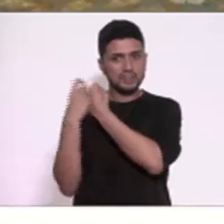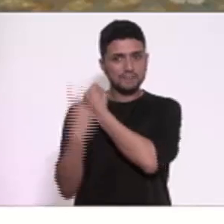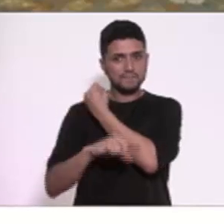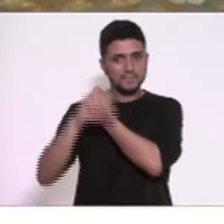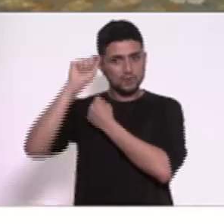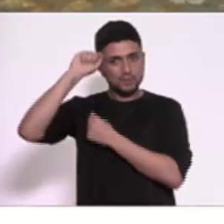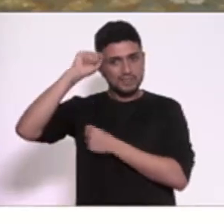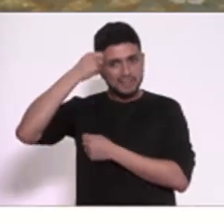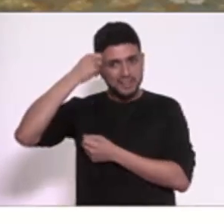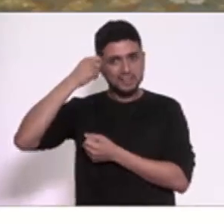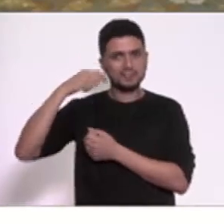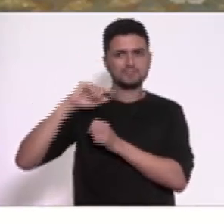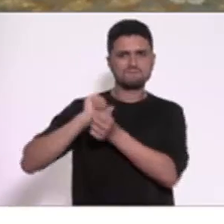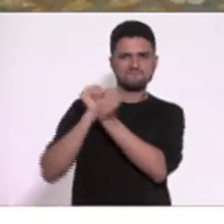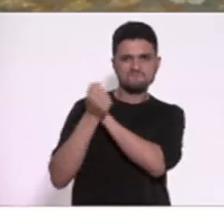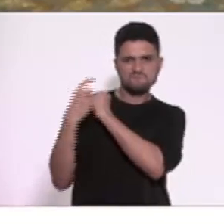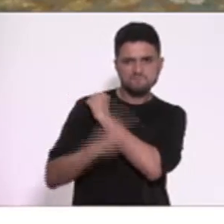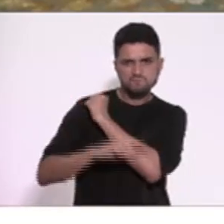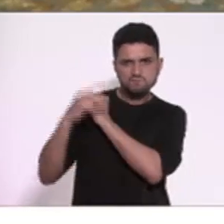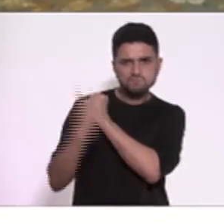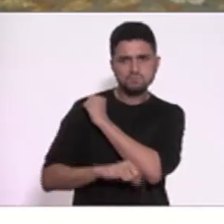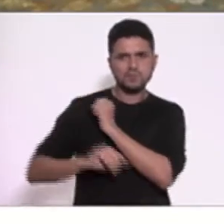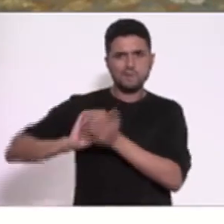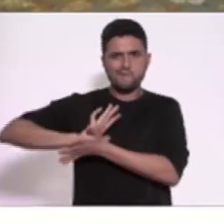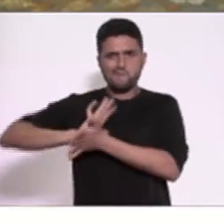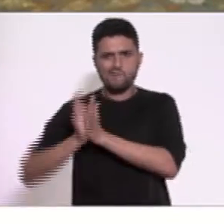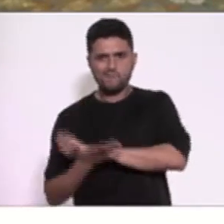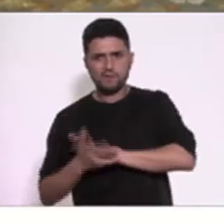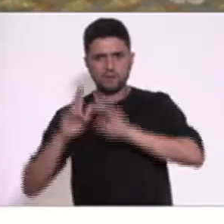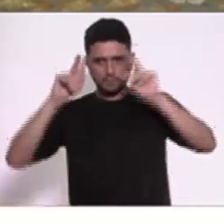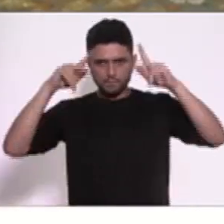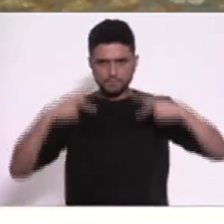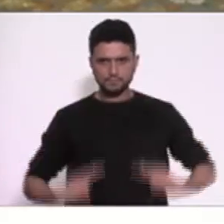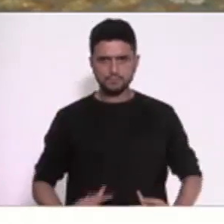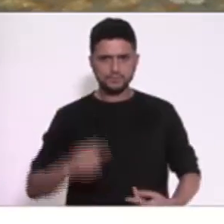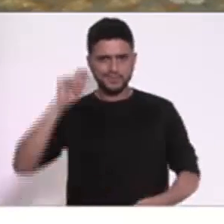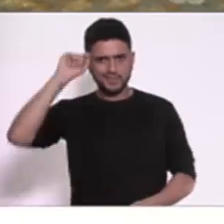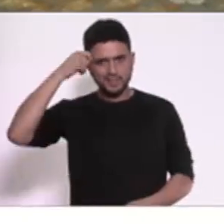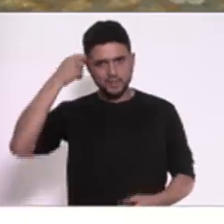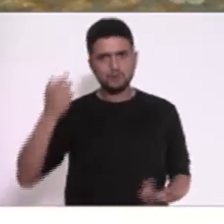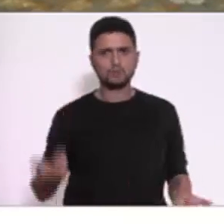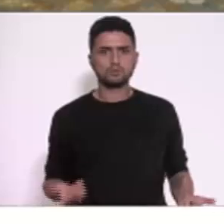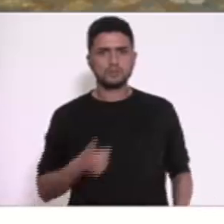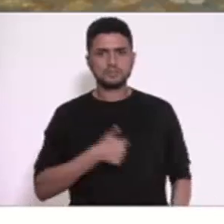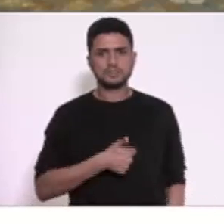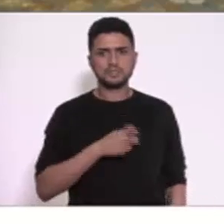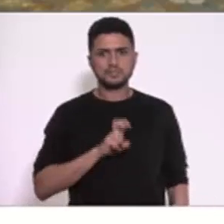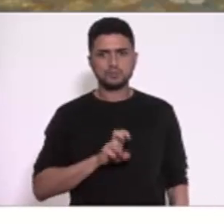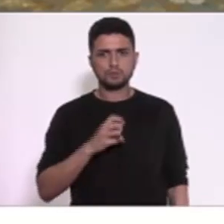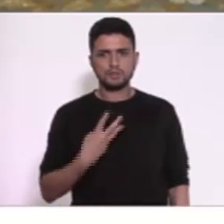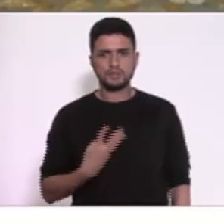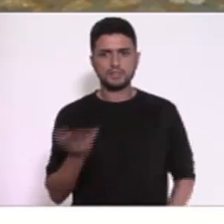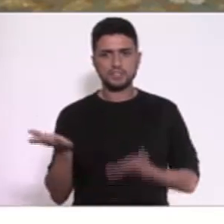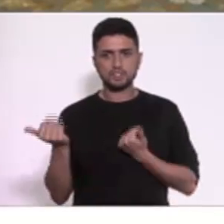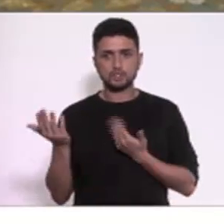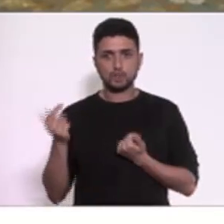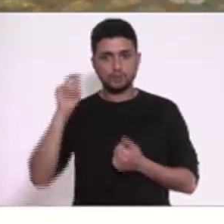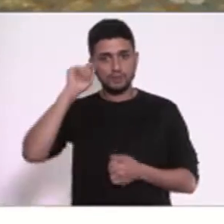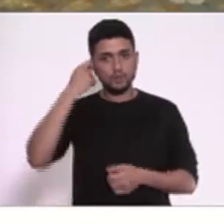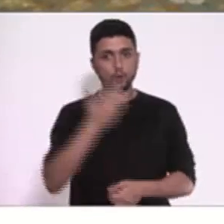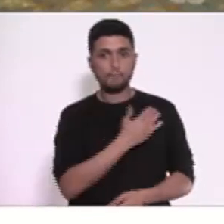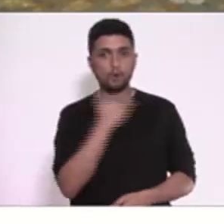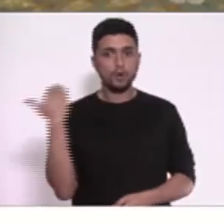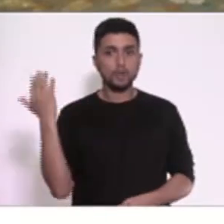de escravização, brutalização de corpos negros. São 153 jovens negros